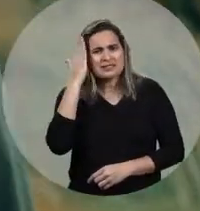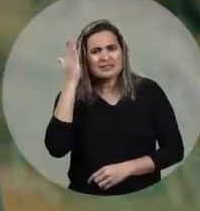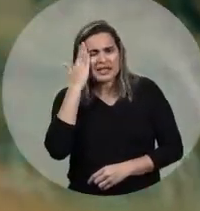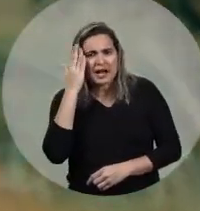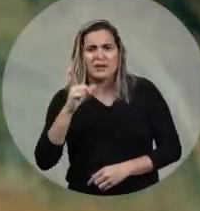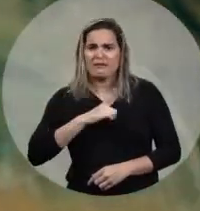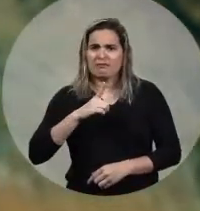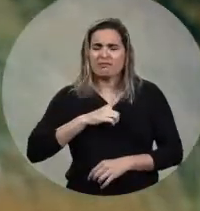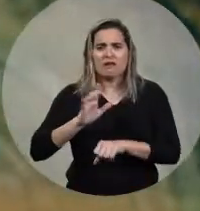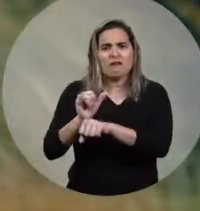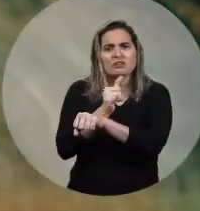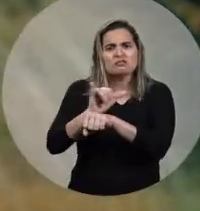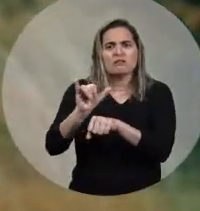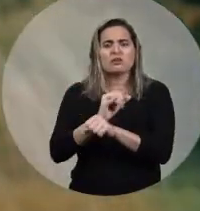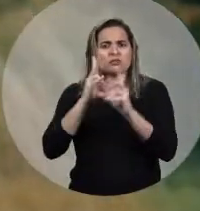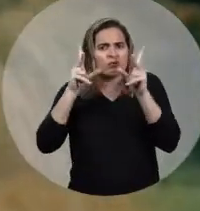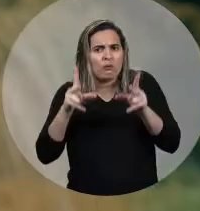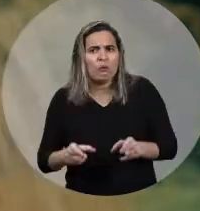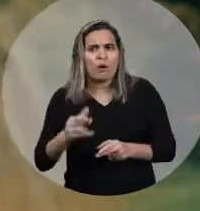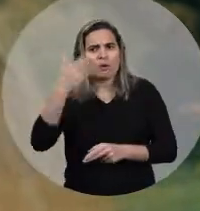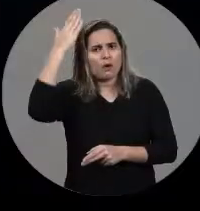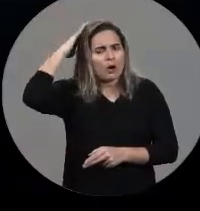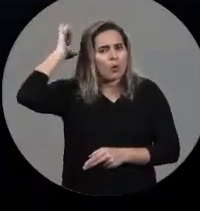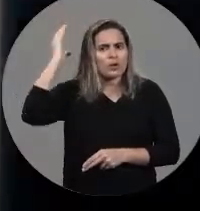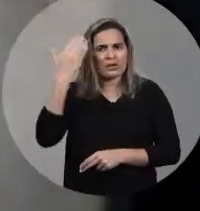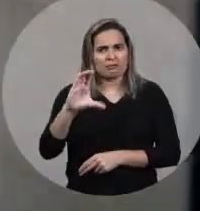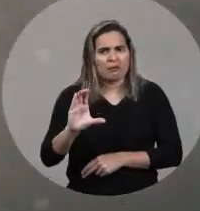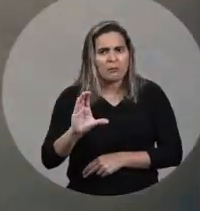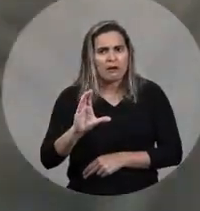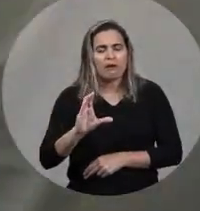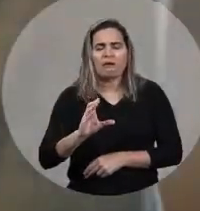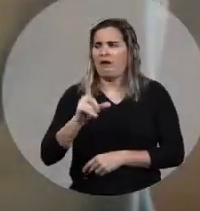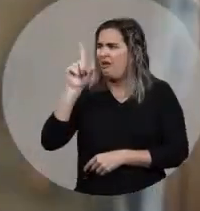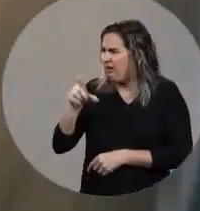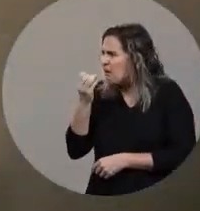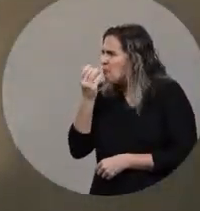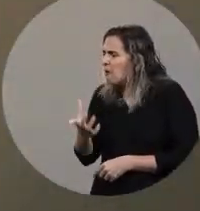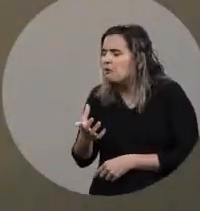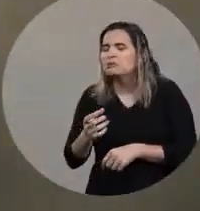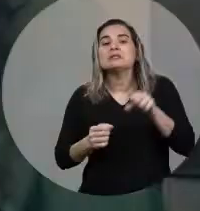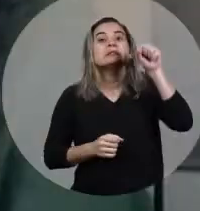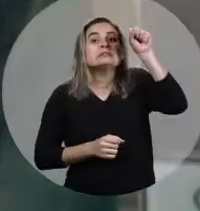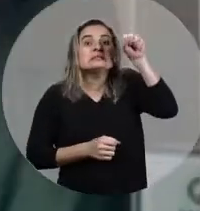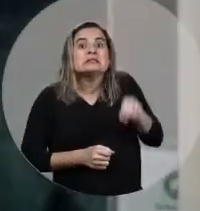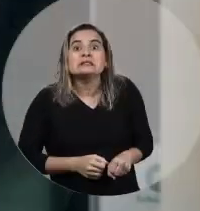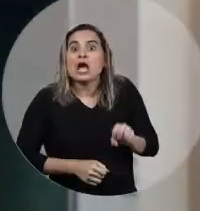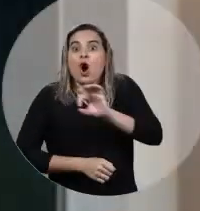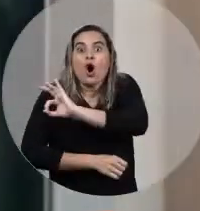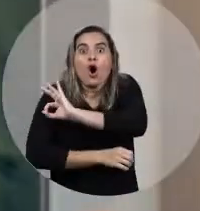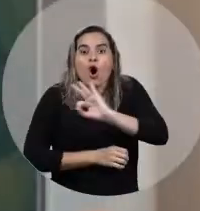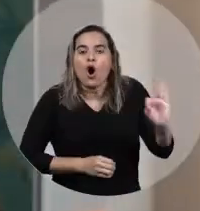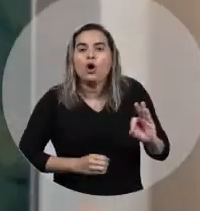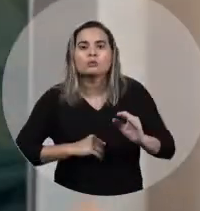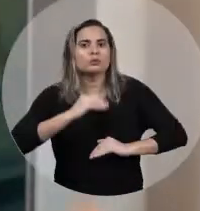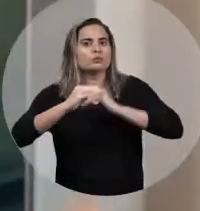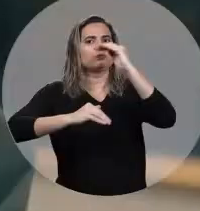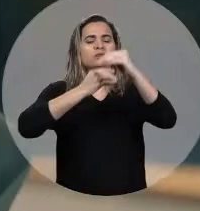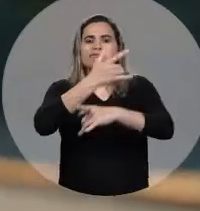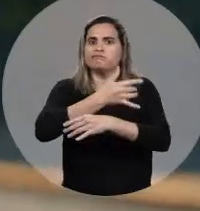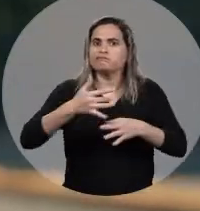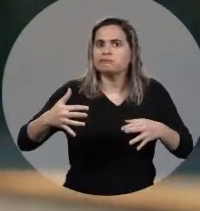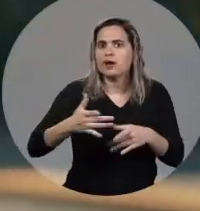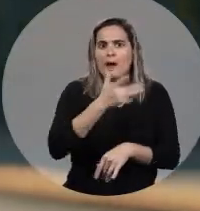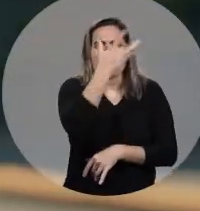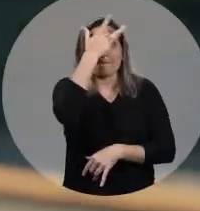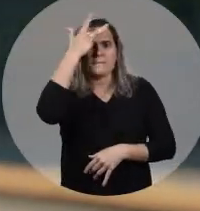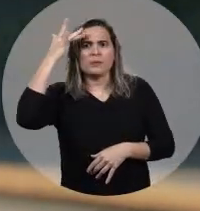mesma estratégia de cidades modelo, como Curitiba? Mas isso é bom. É muito bom. Vai desenvolver melhor a cidade. Com